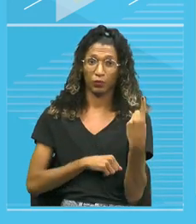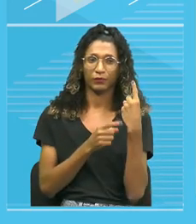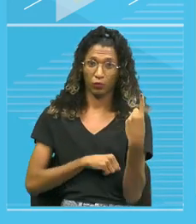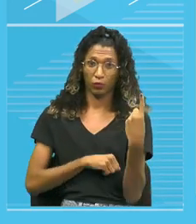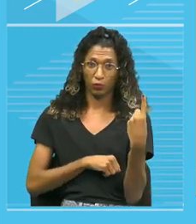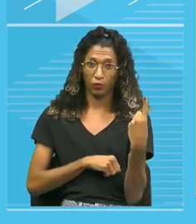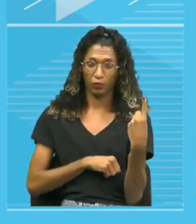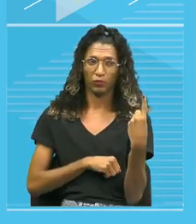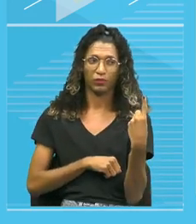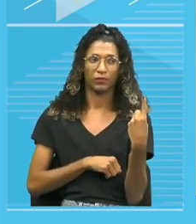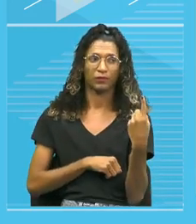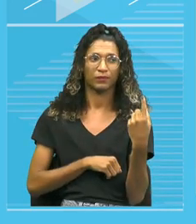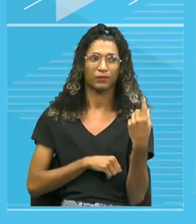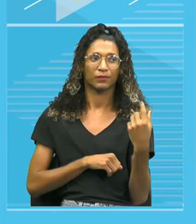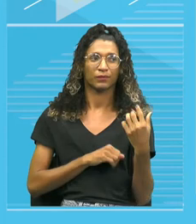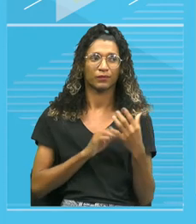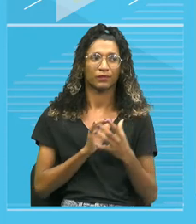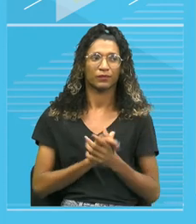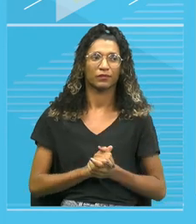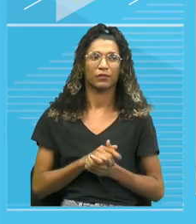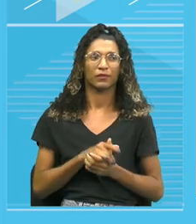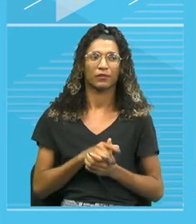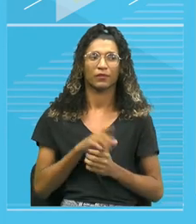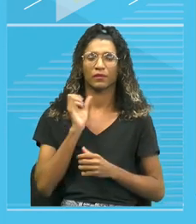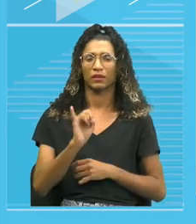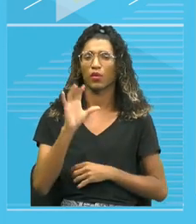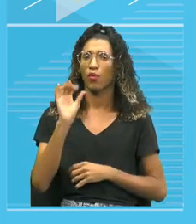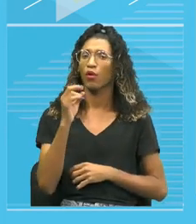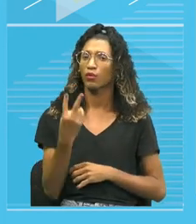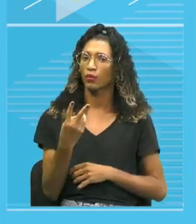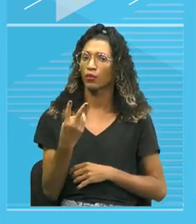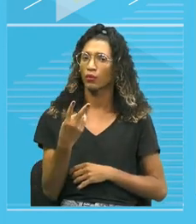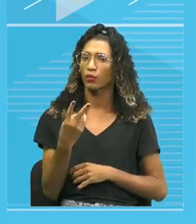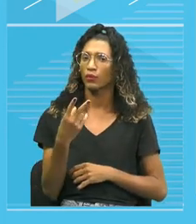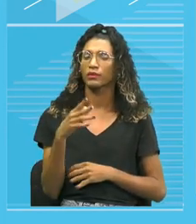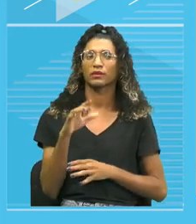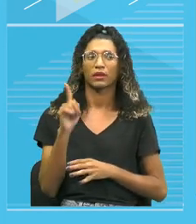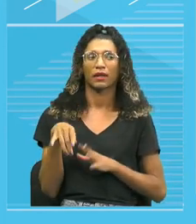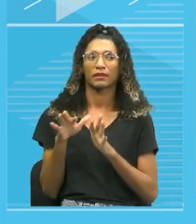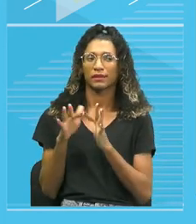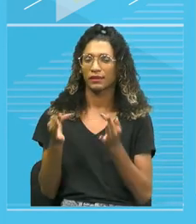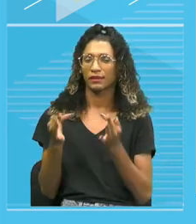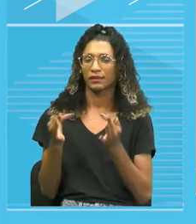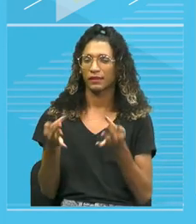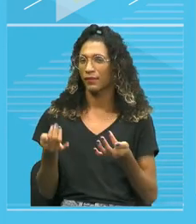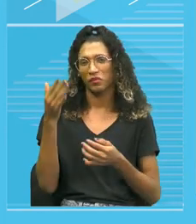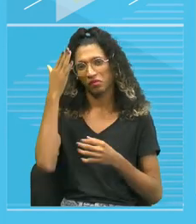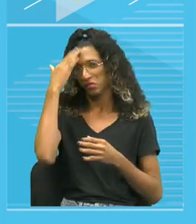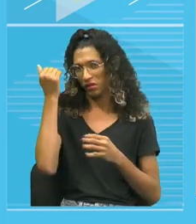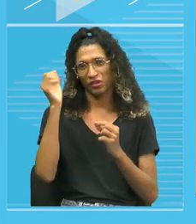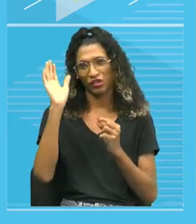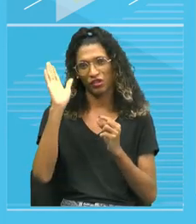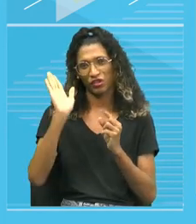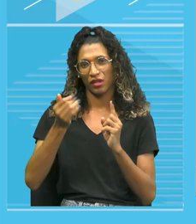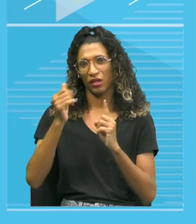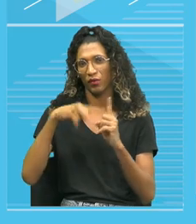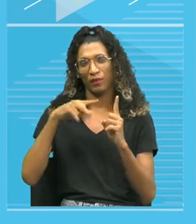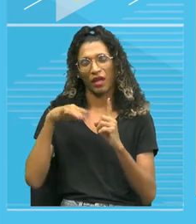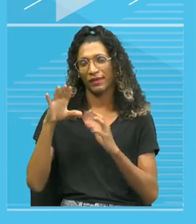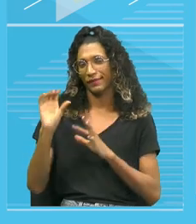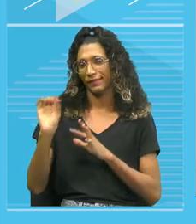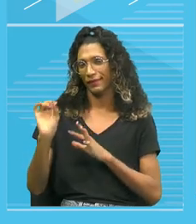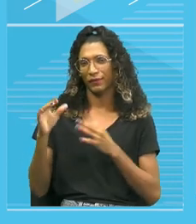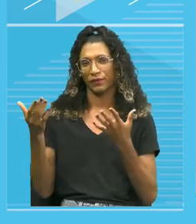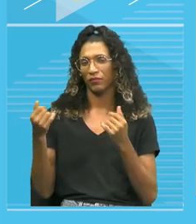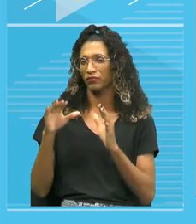o oxigênio e como oxigênio é uma substância simples eu já sei que a entalpia dele é zero então ele não participa do cálculo